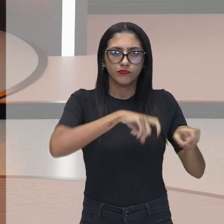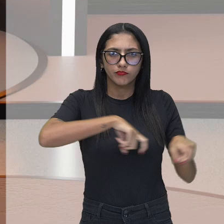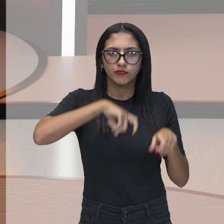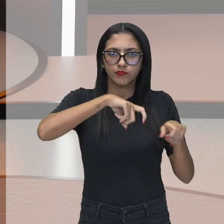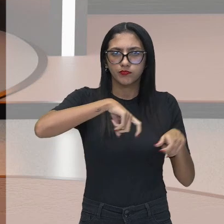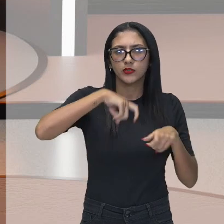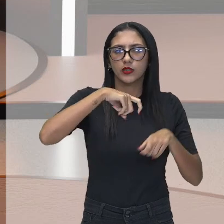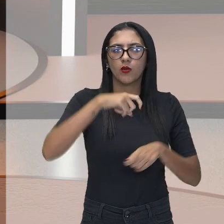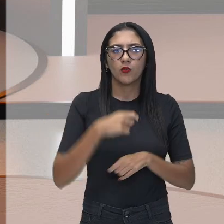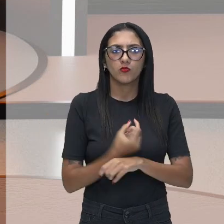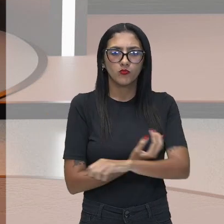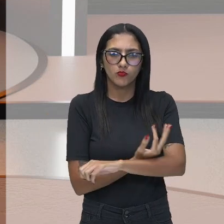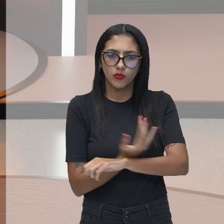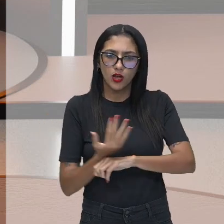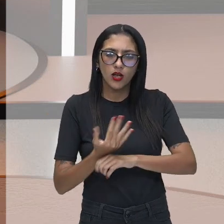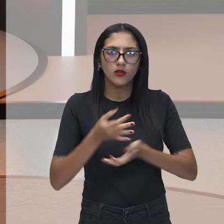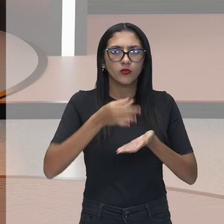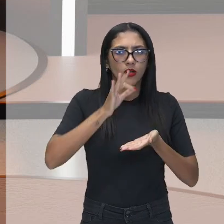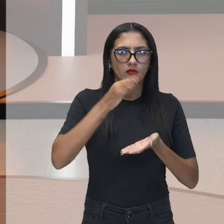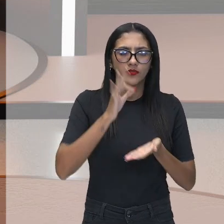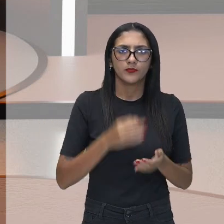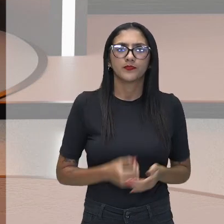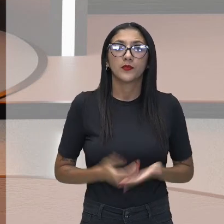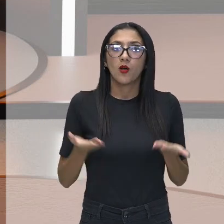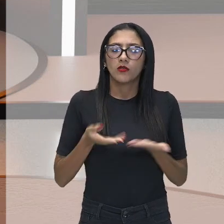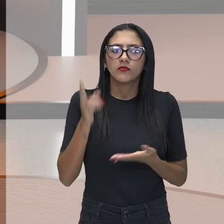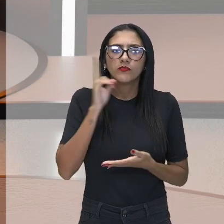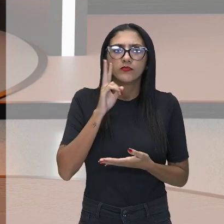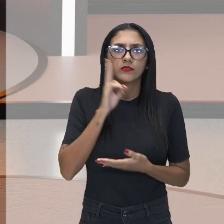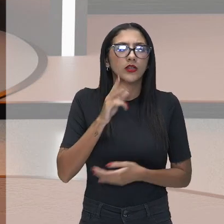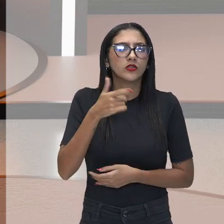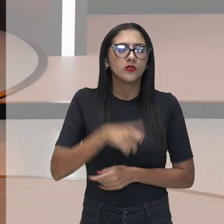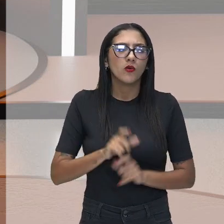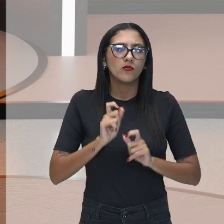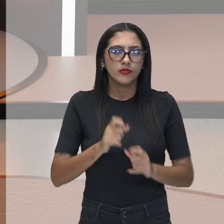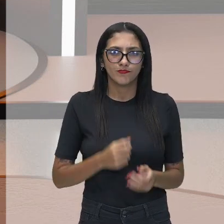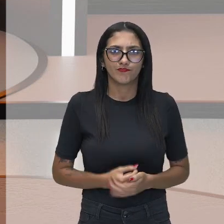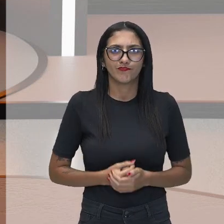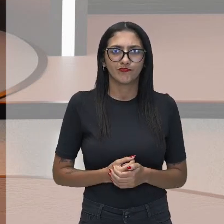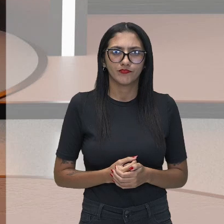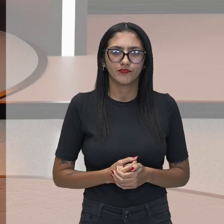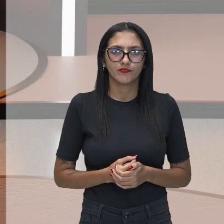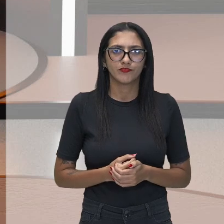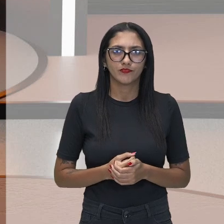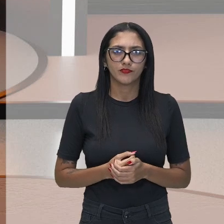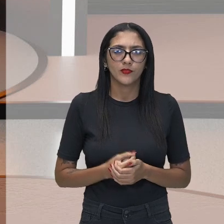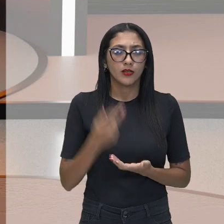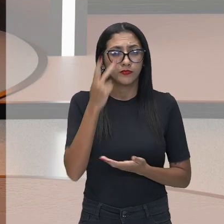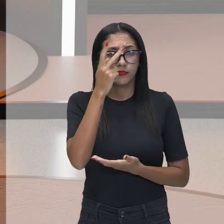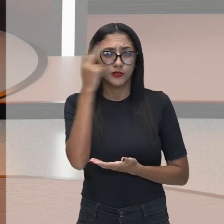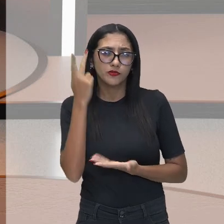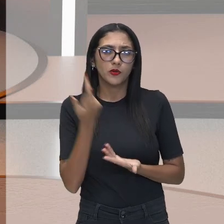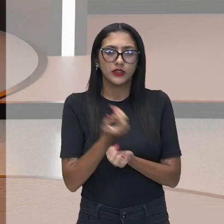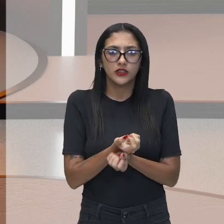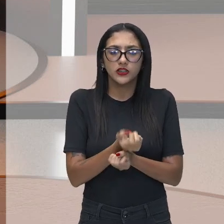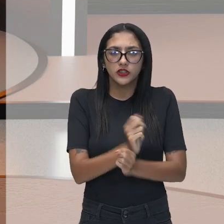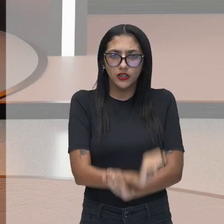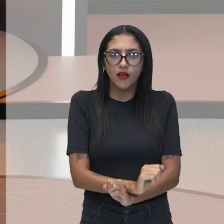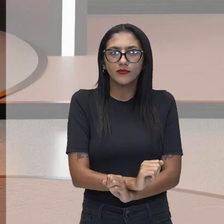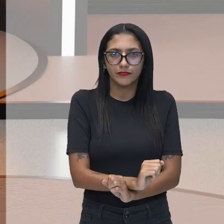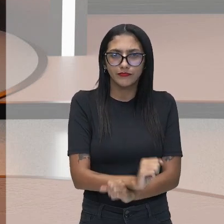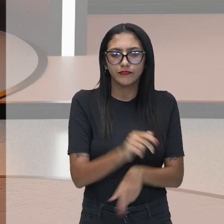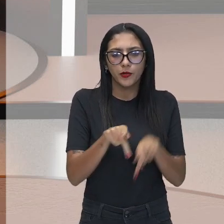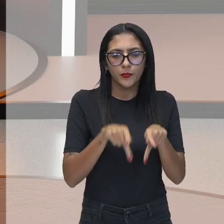você não lembra, vou relembrar, refrescar sua memória. Era a mão de obra escravizada, tá? Vamos utilizar o